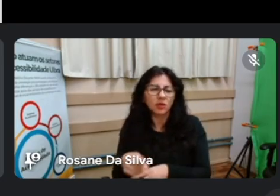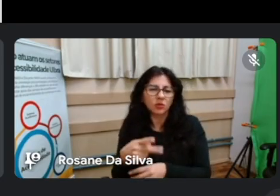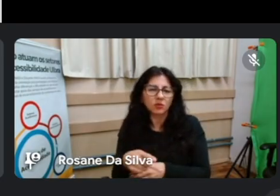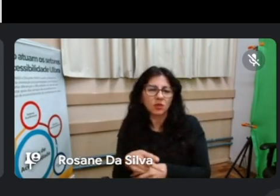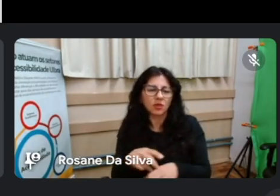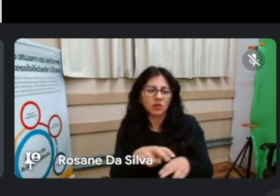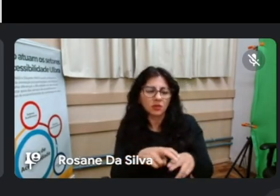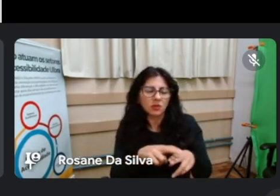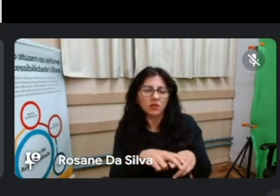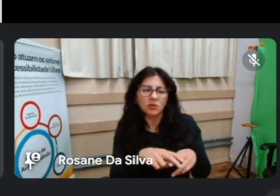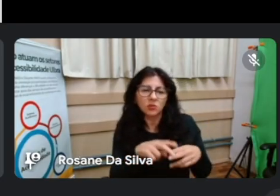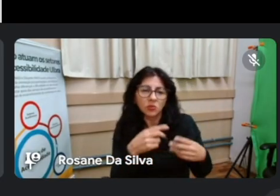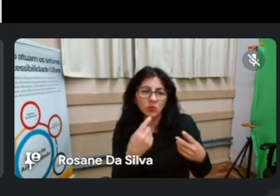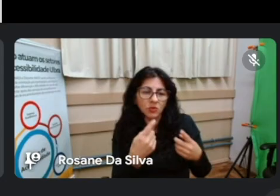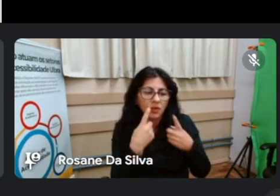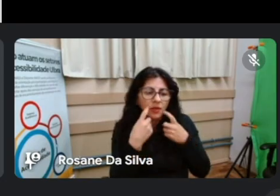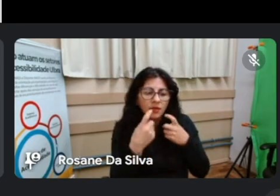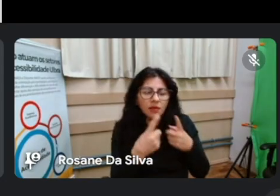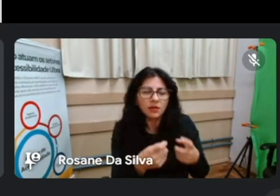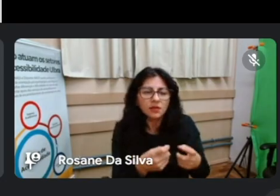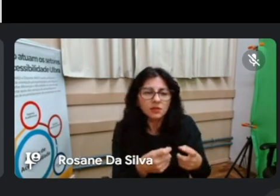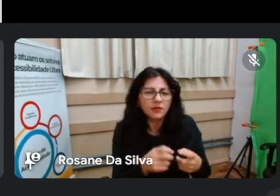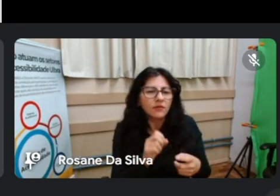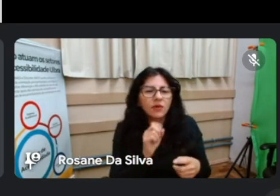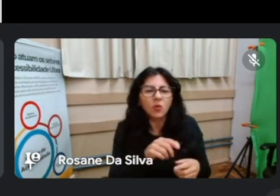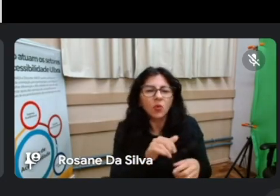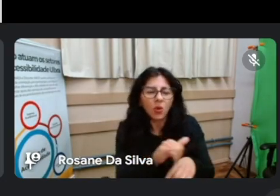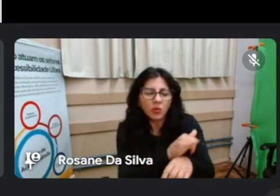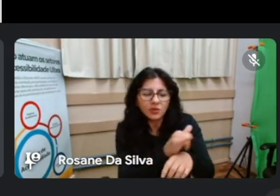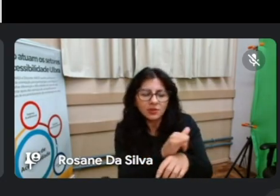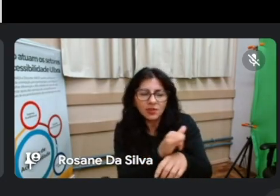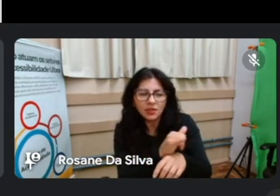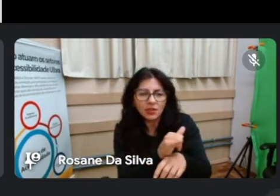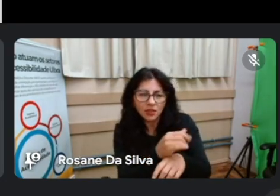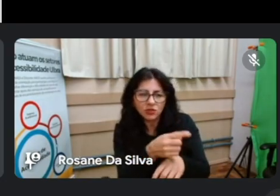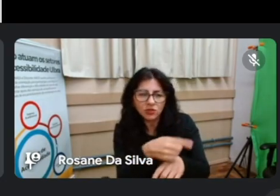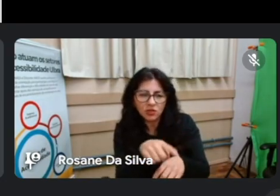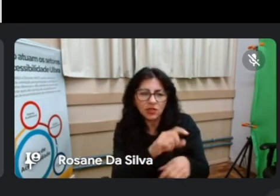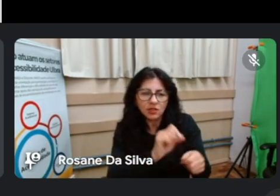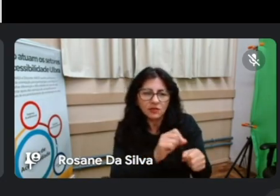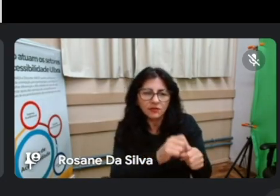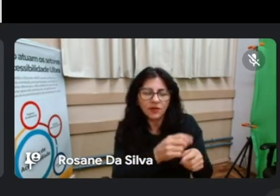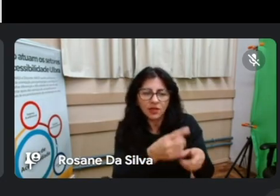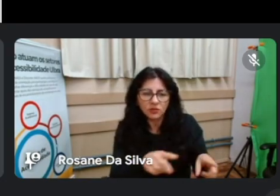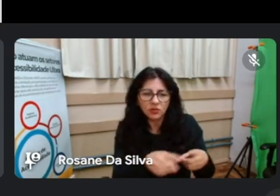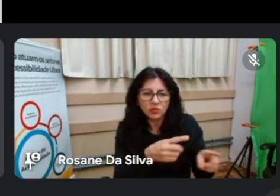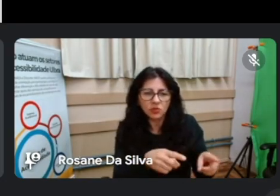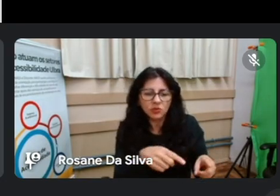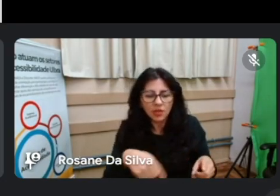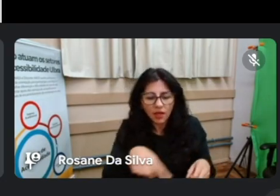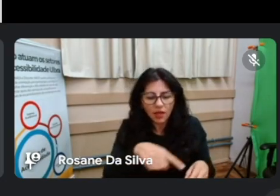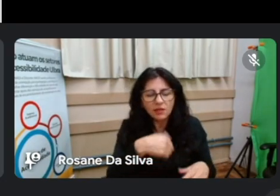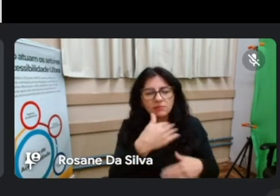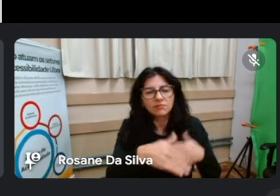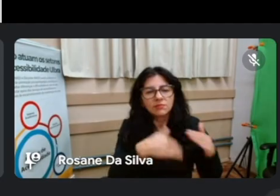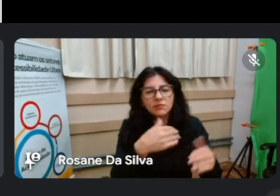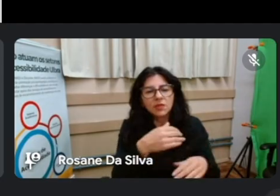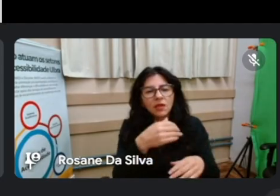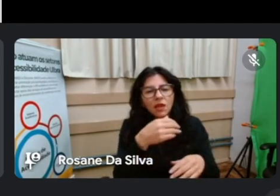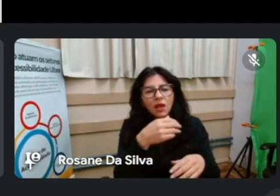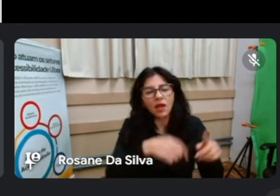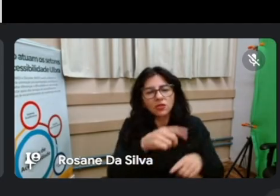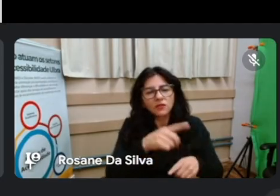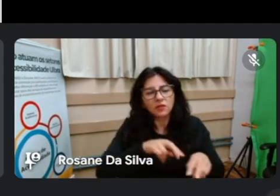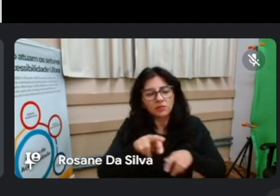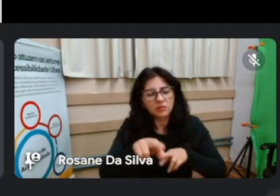interessava interessavam Quais as estratégias operadas por músicos que desempenham suas atividades nos diferentes espaços de